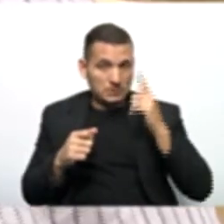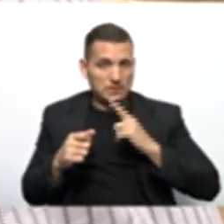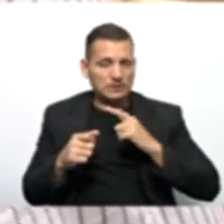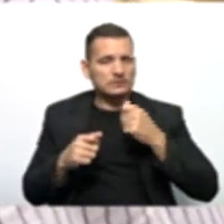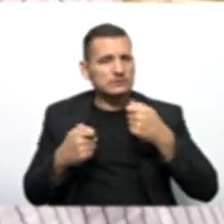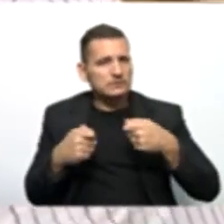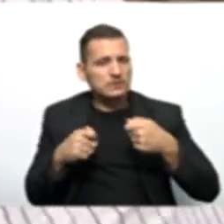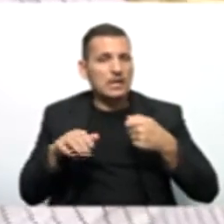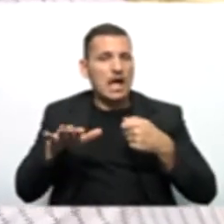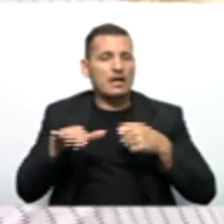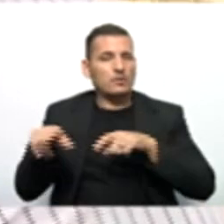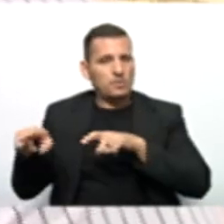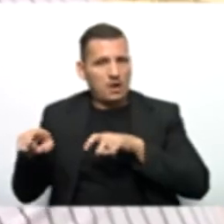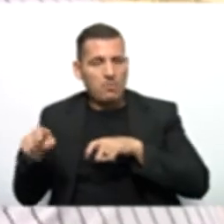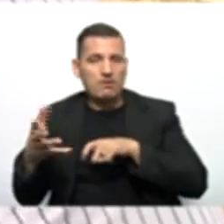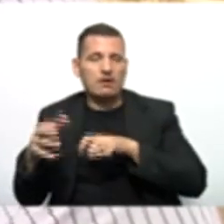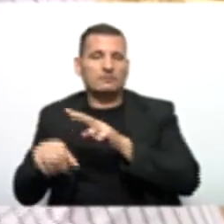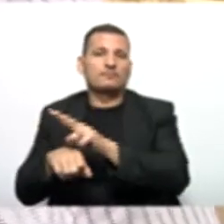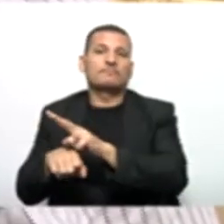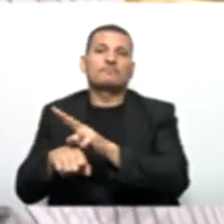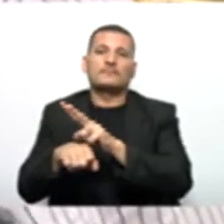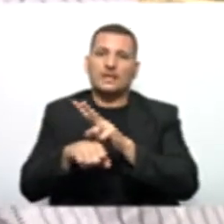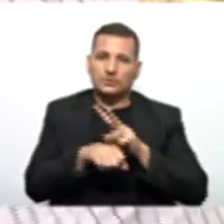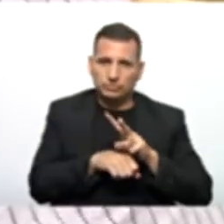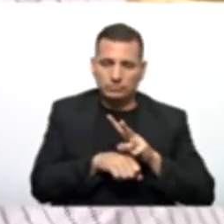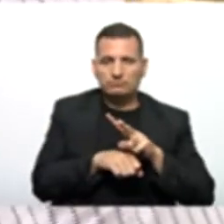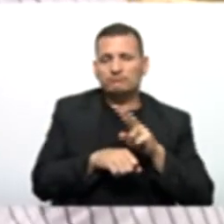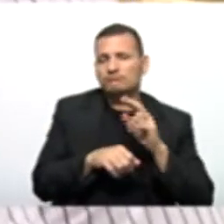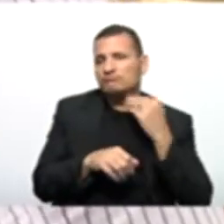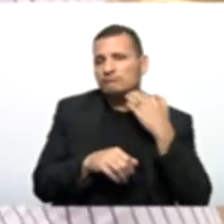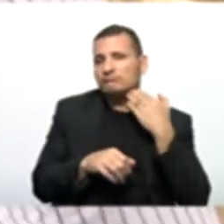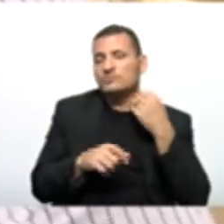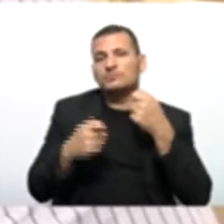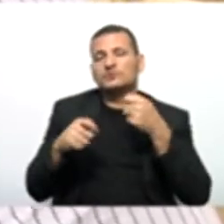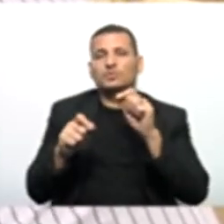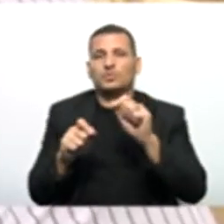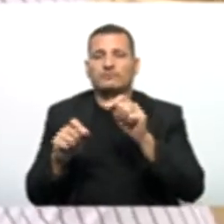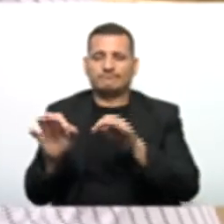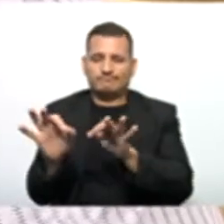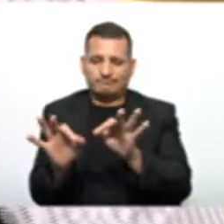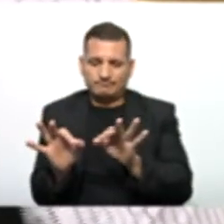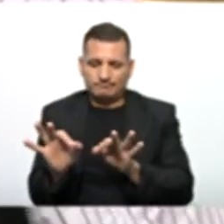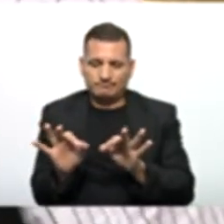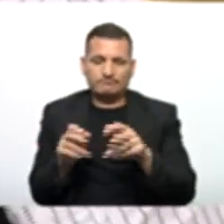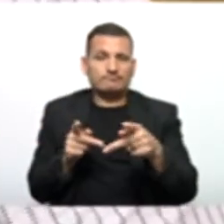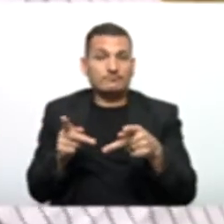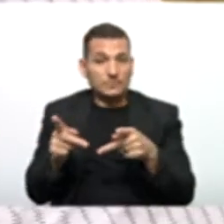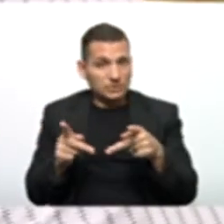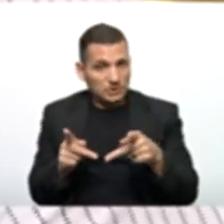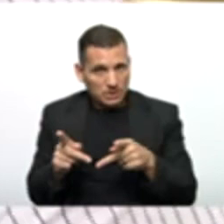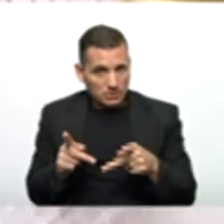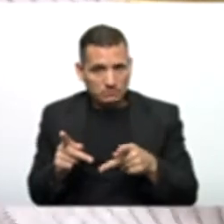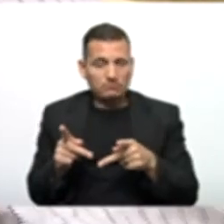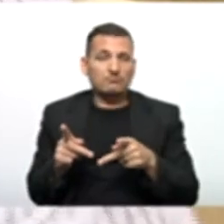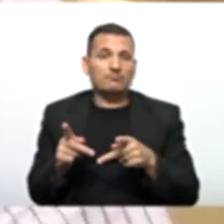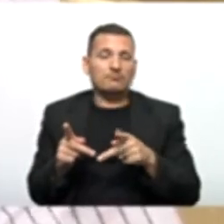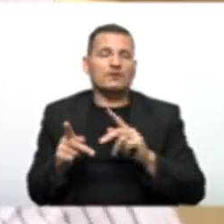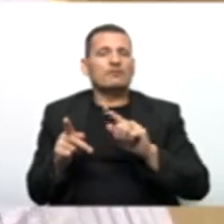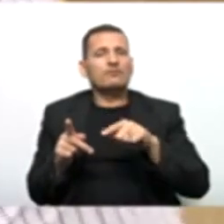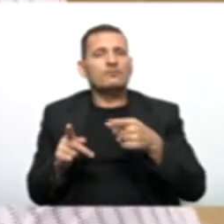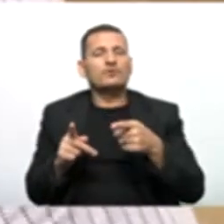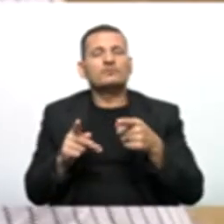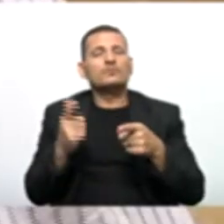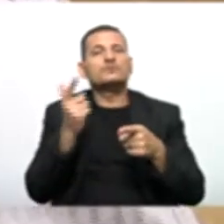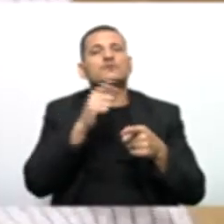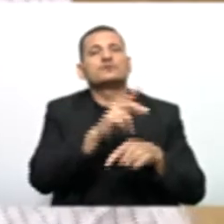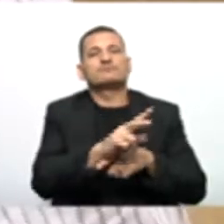rural, de um crédito para fazer uma benfeitoria, ele vai ter que montar um projeto dentro da área da propriedade dele para poder ter aquela